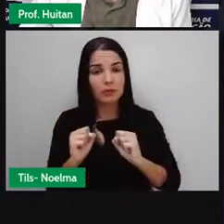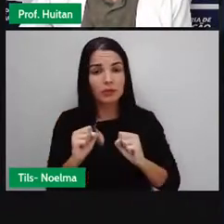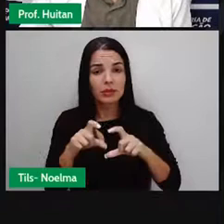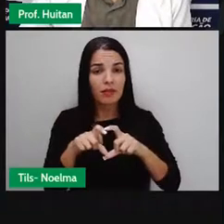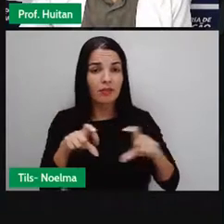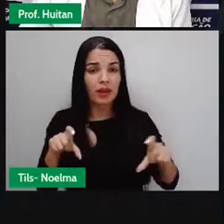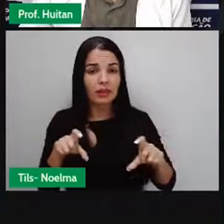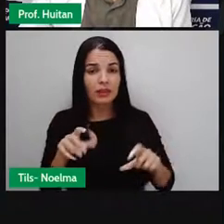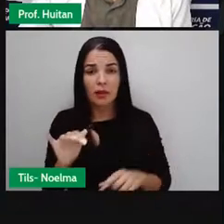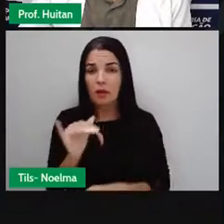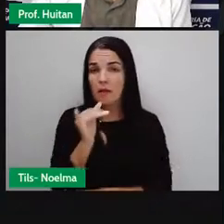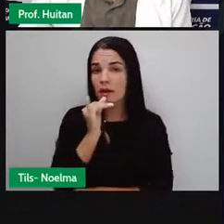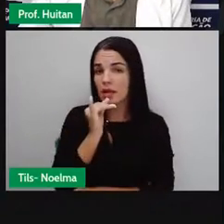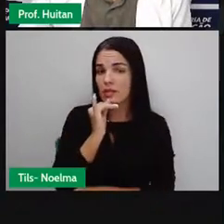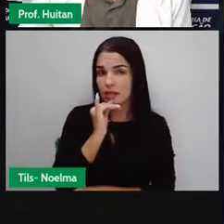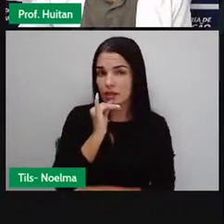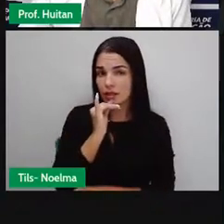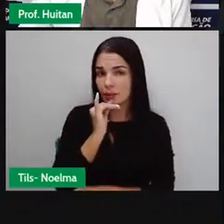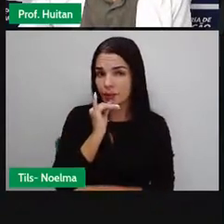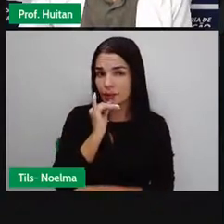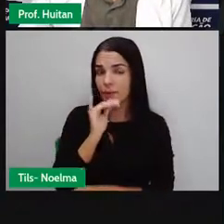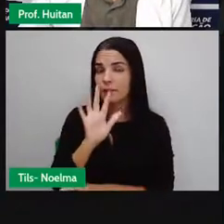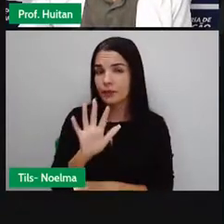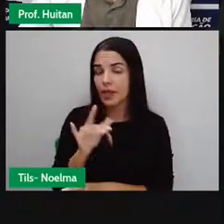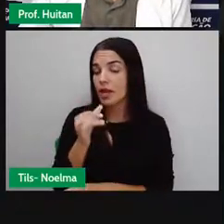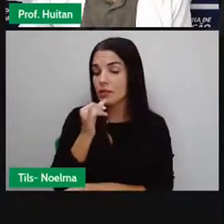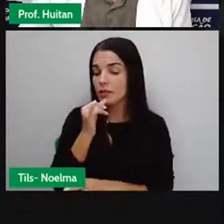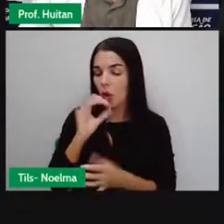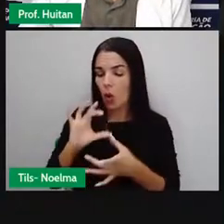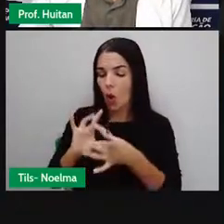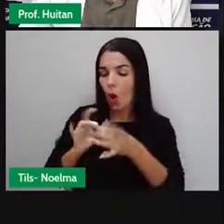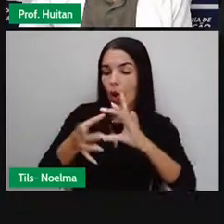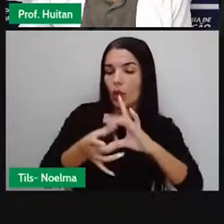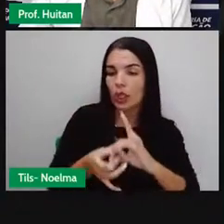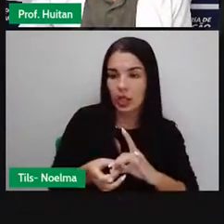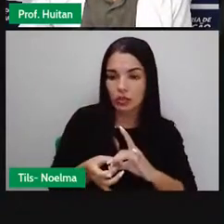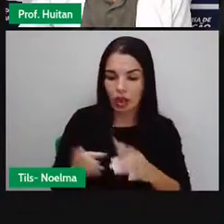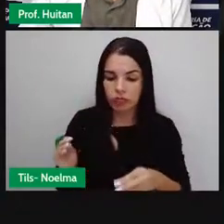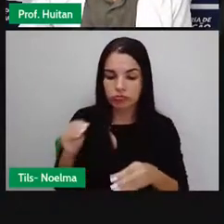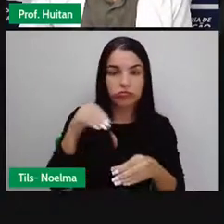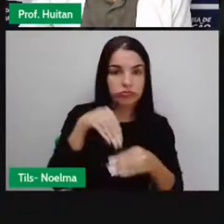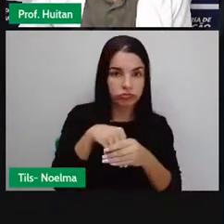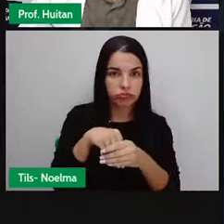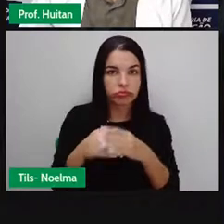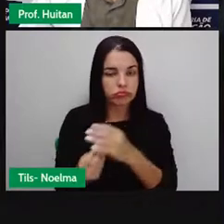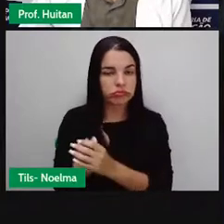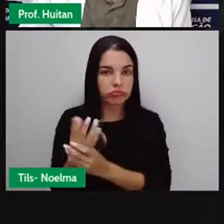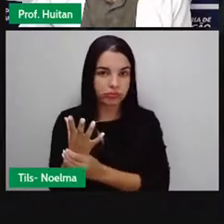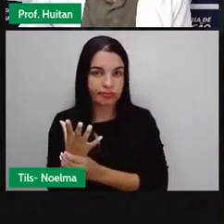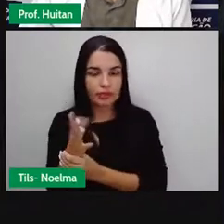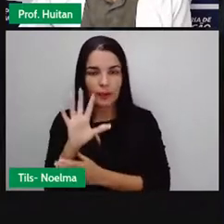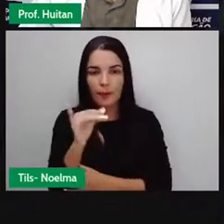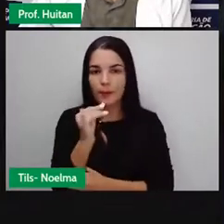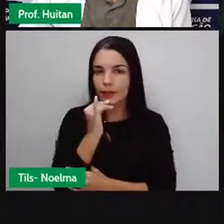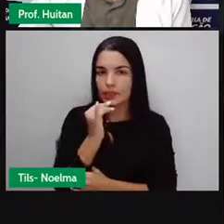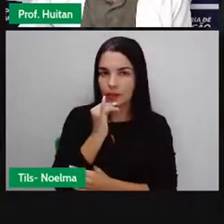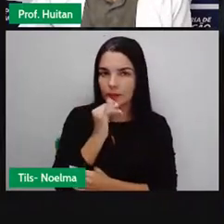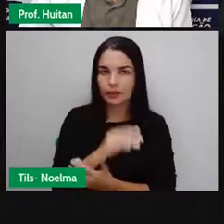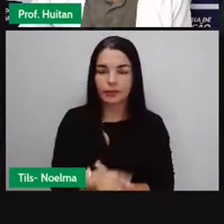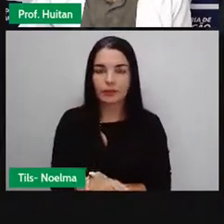frase, a depender do contexto em que ela é produzida.